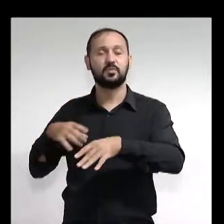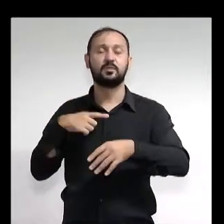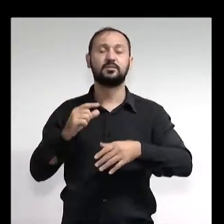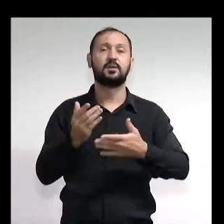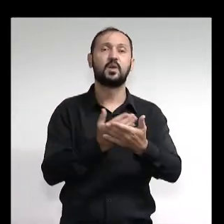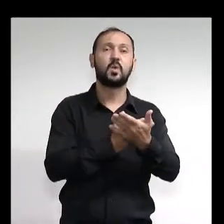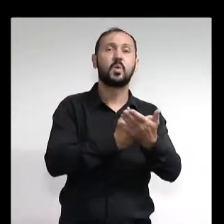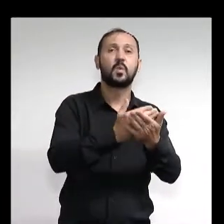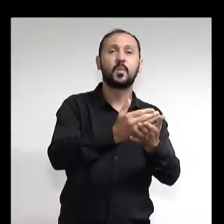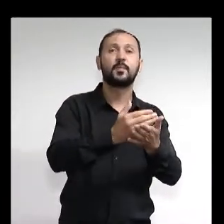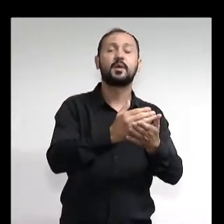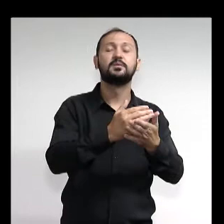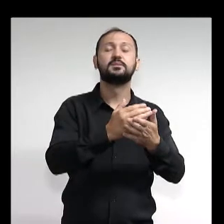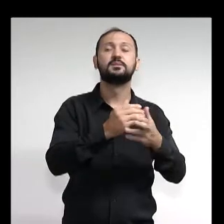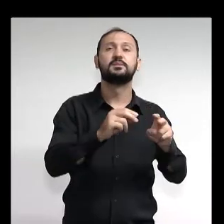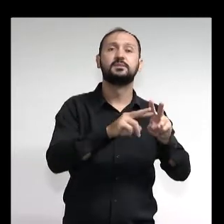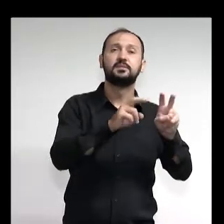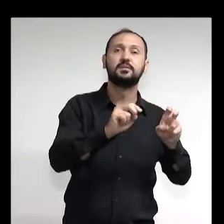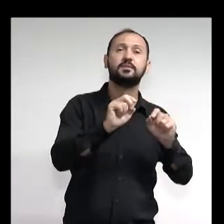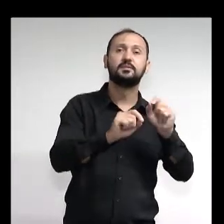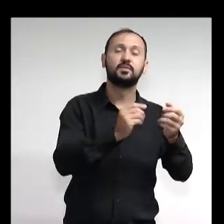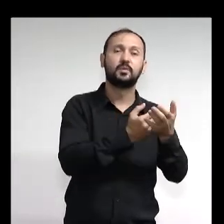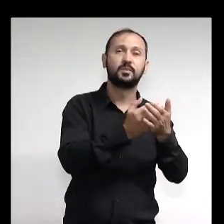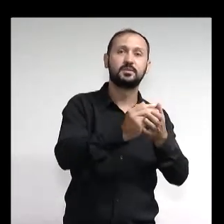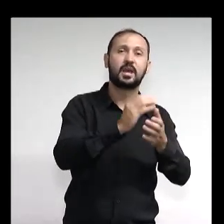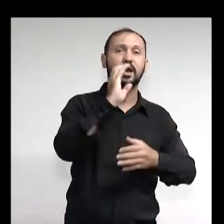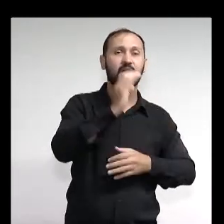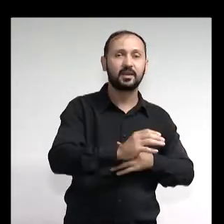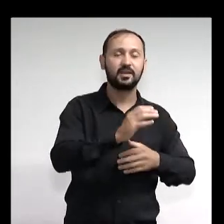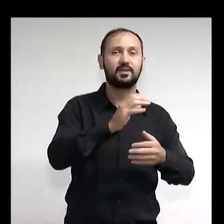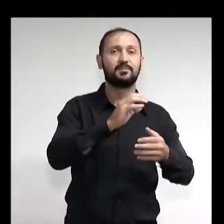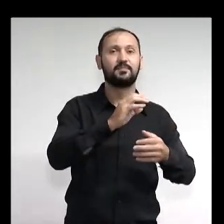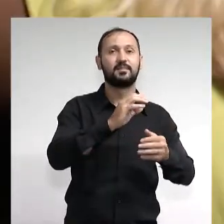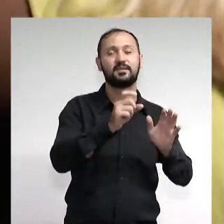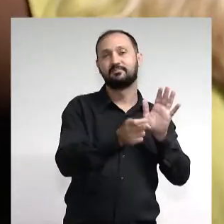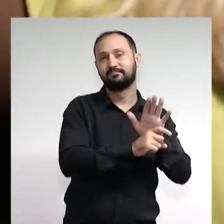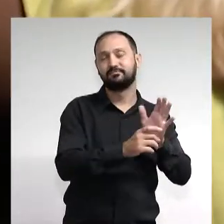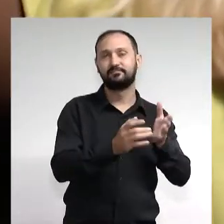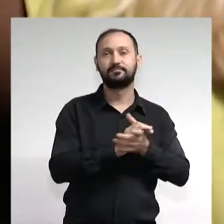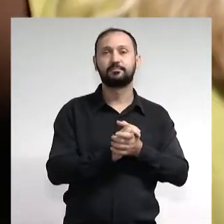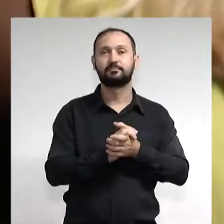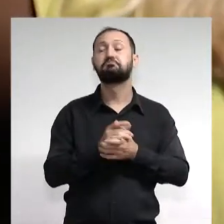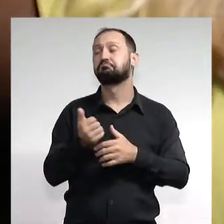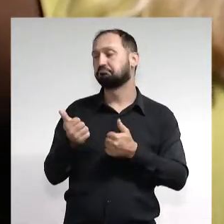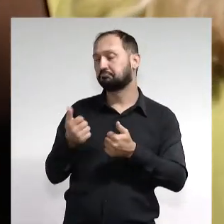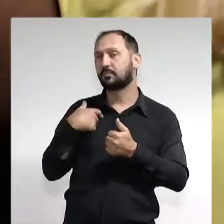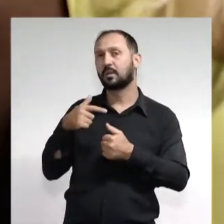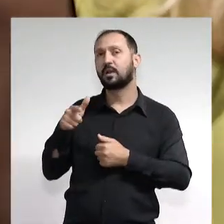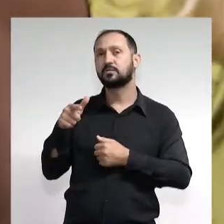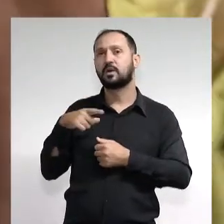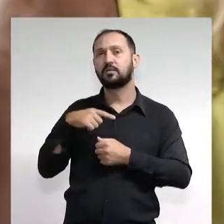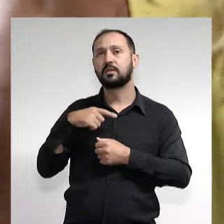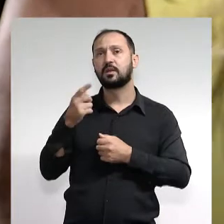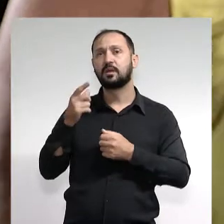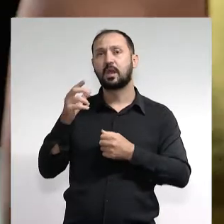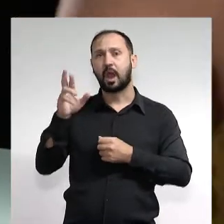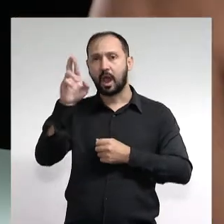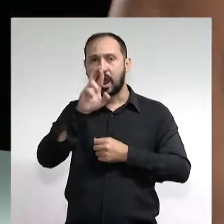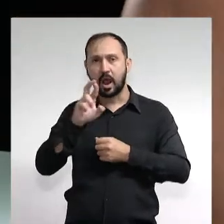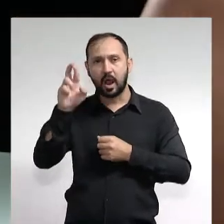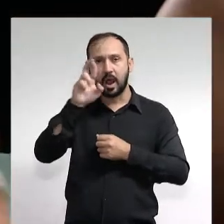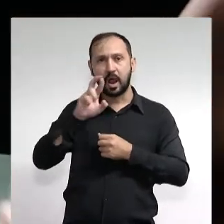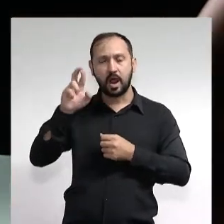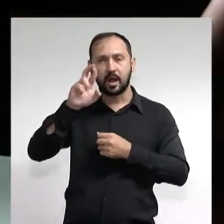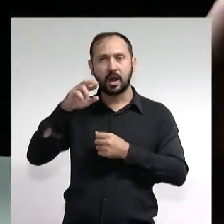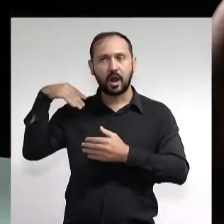regular e adentra o âmbito da criminalidade. Juntando toda essa carga de experiência, de observação que a